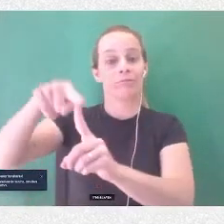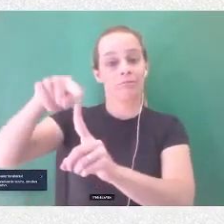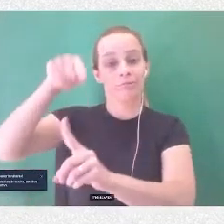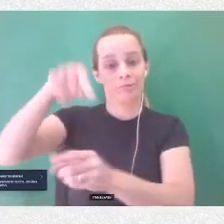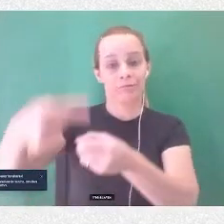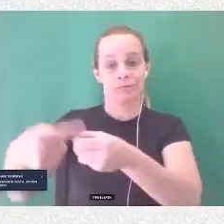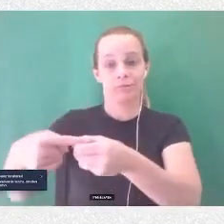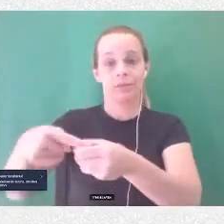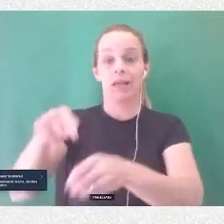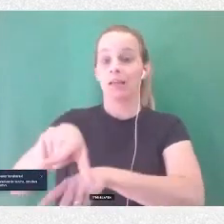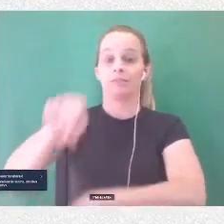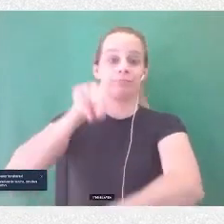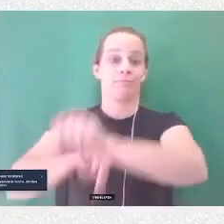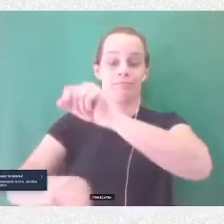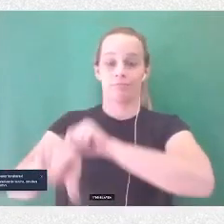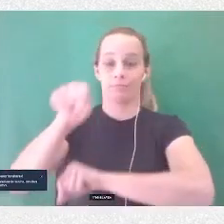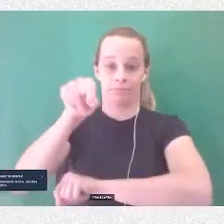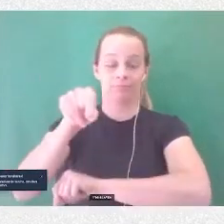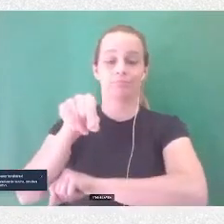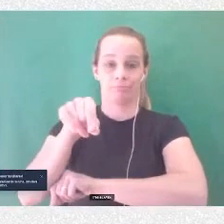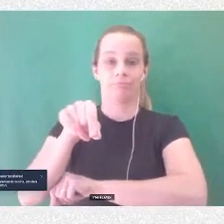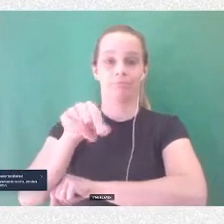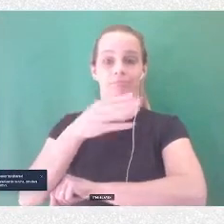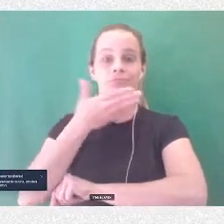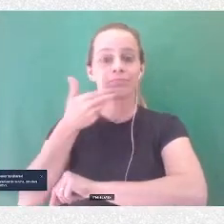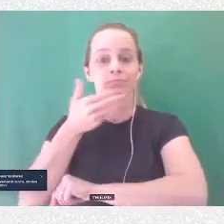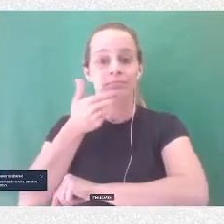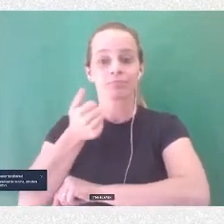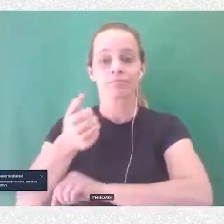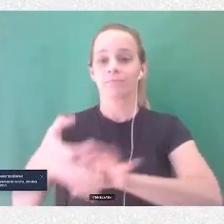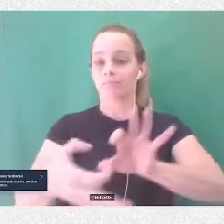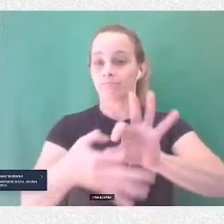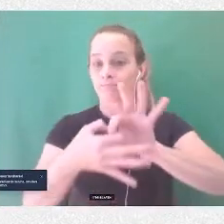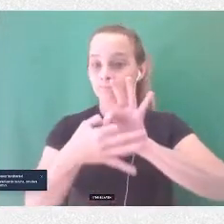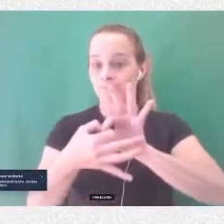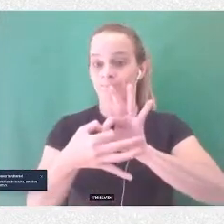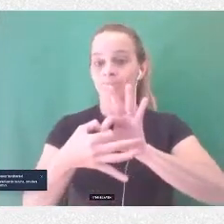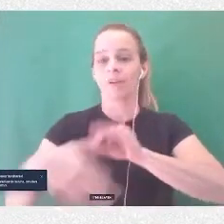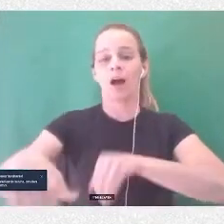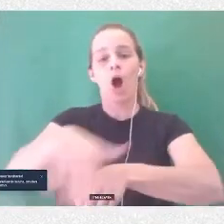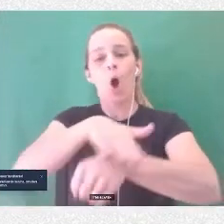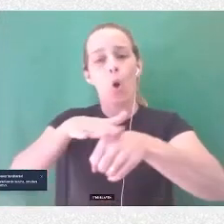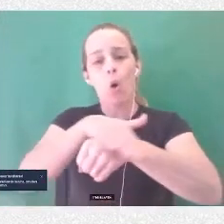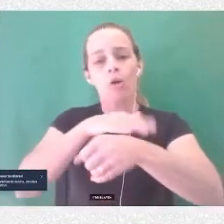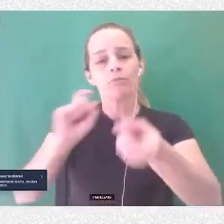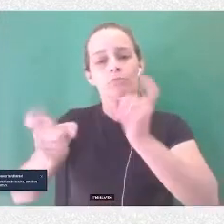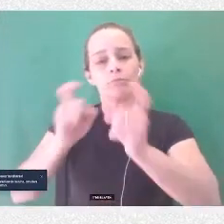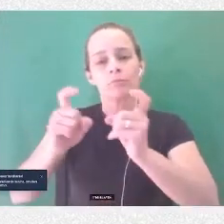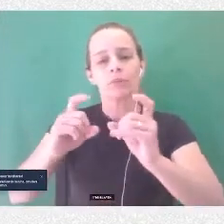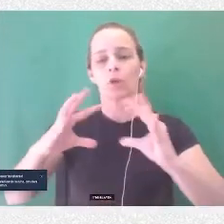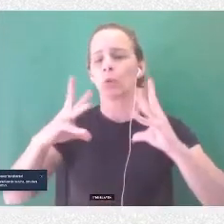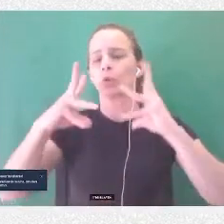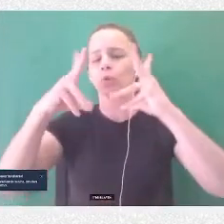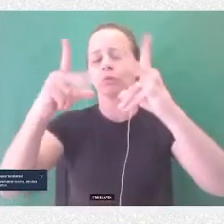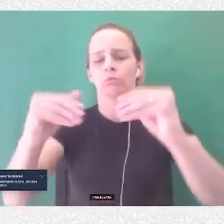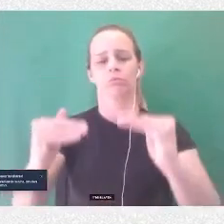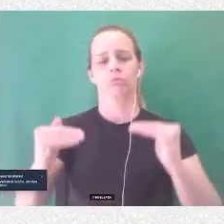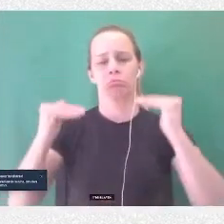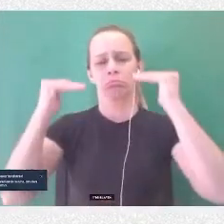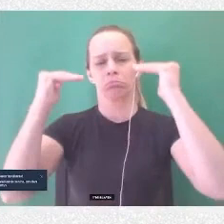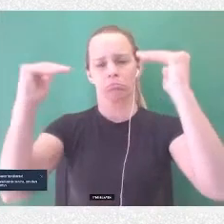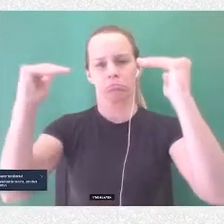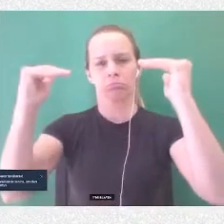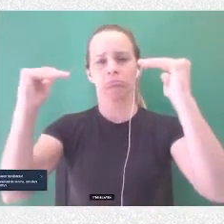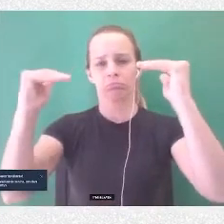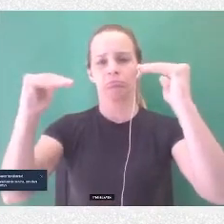a cidade escolhida nessa parceria, nessa conversa que nós tivemos com todas as esferas das autoridades